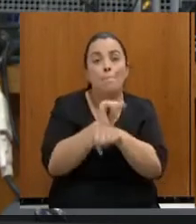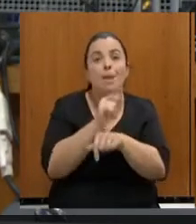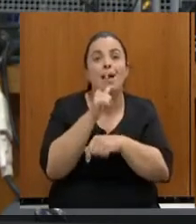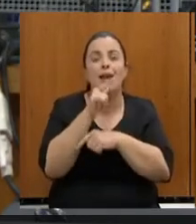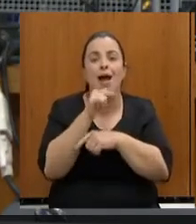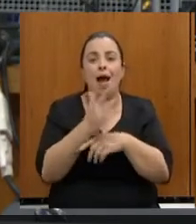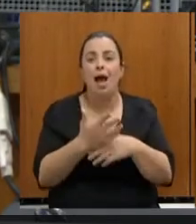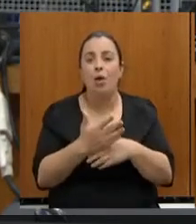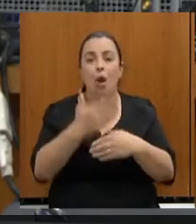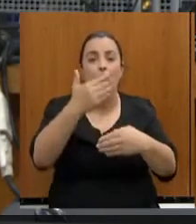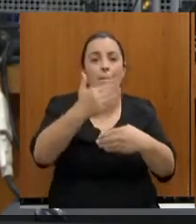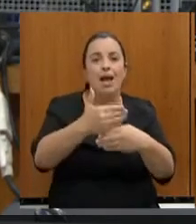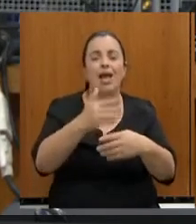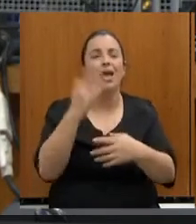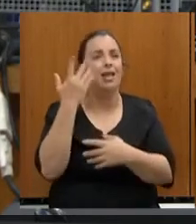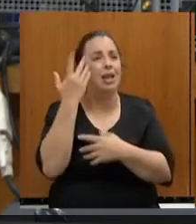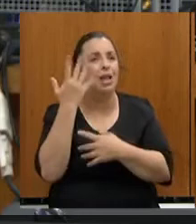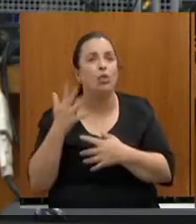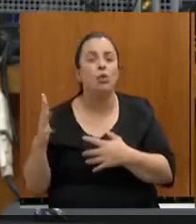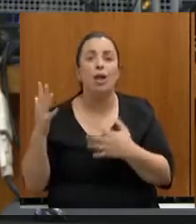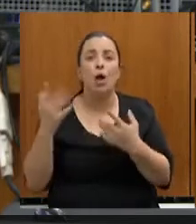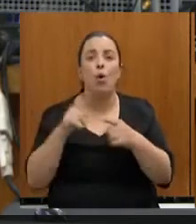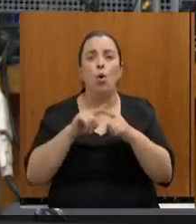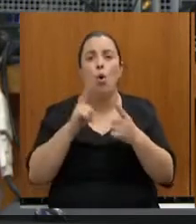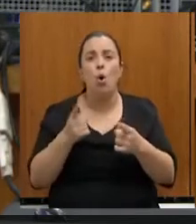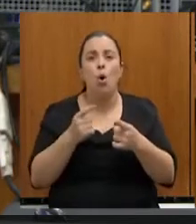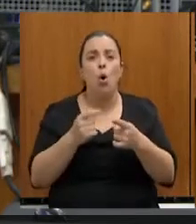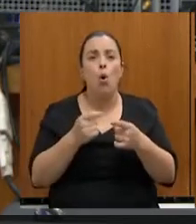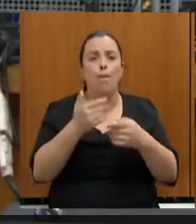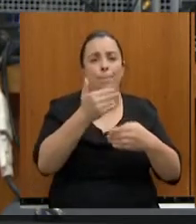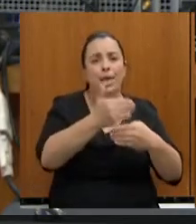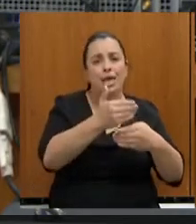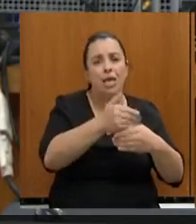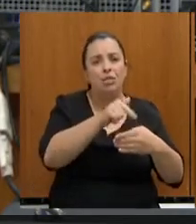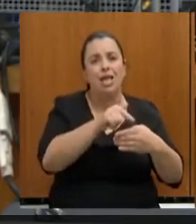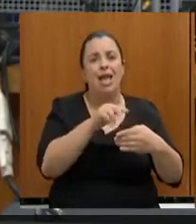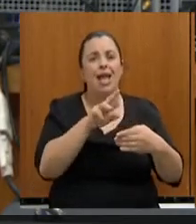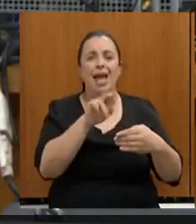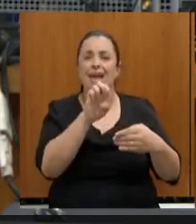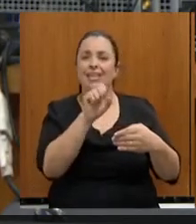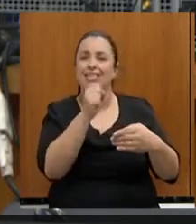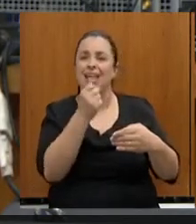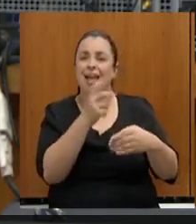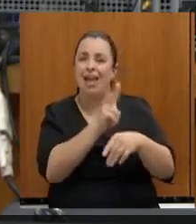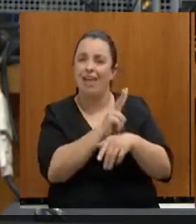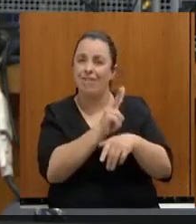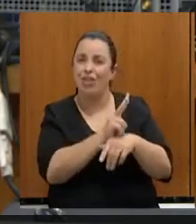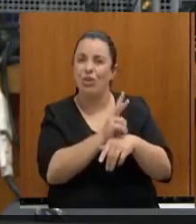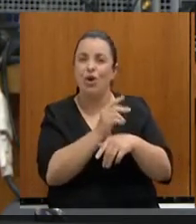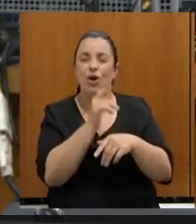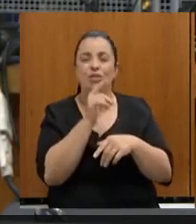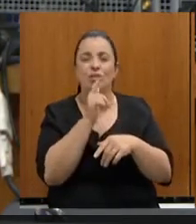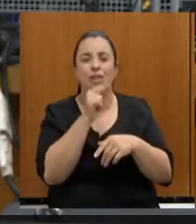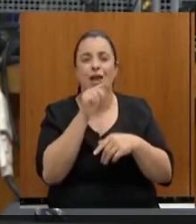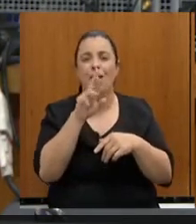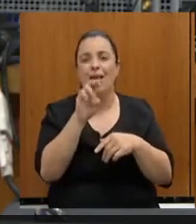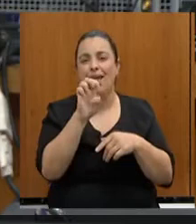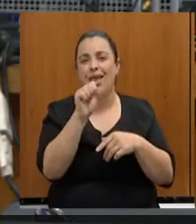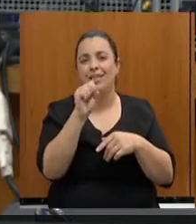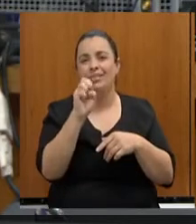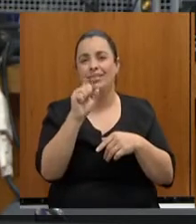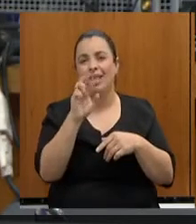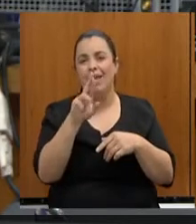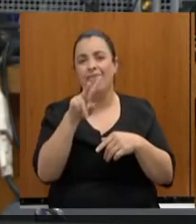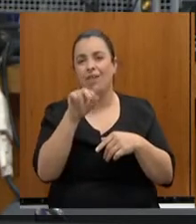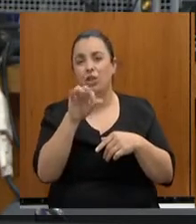locais onde consegue reservatórios pequenos reservatórios que foi segurando aqui segurando ali e dentro disso a gente vê muito é o